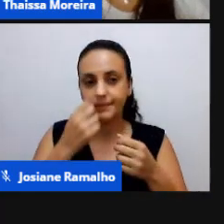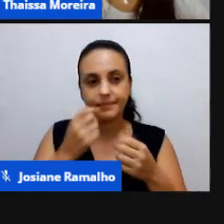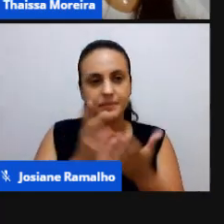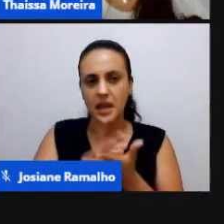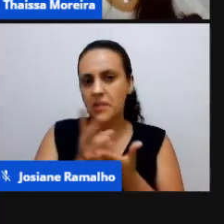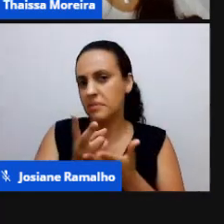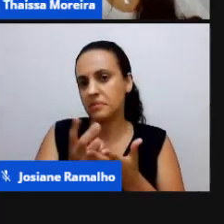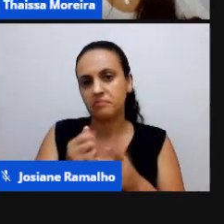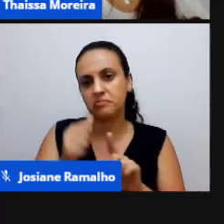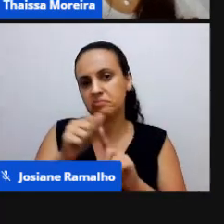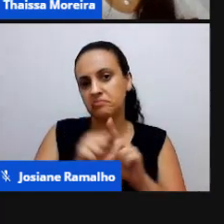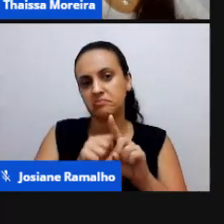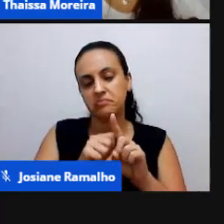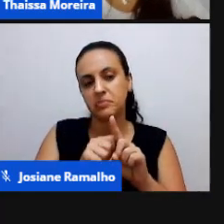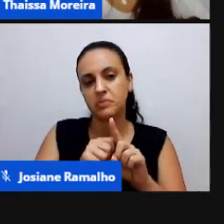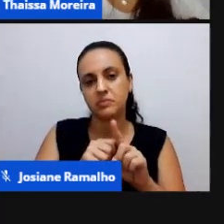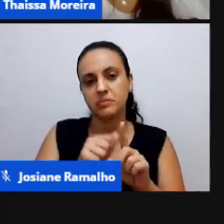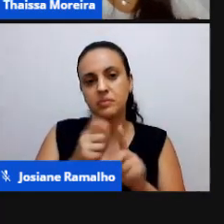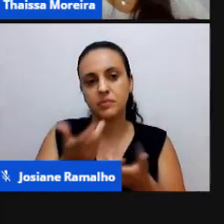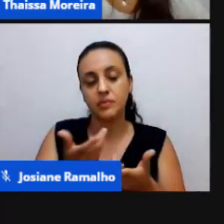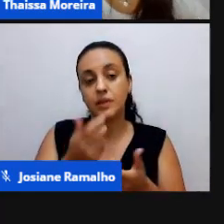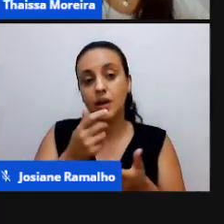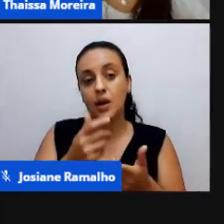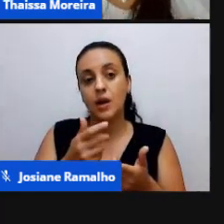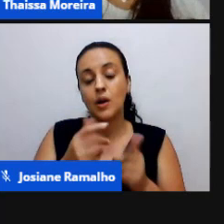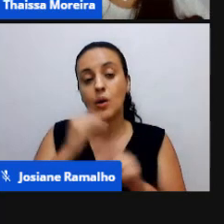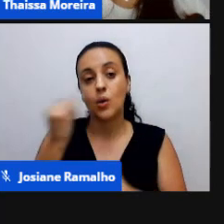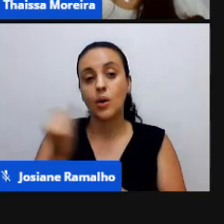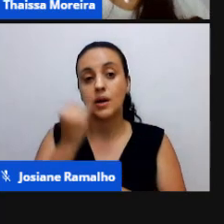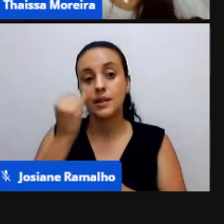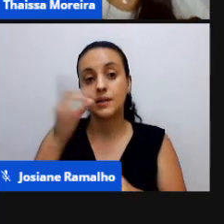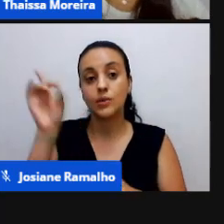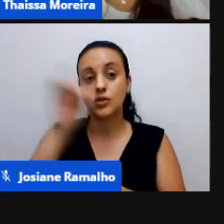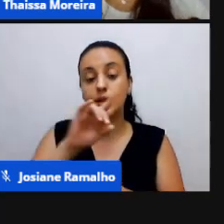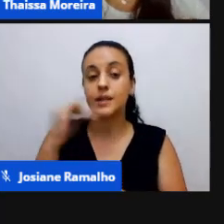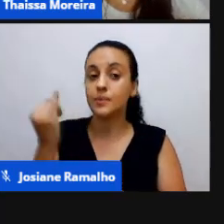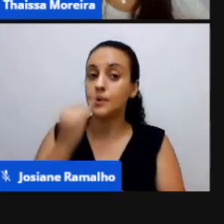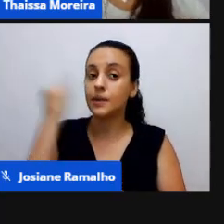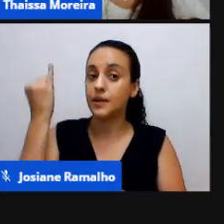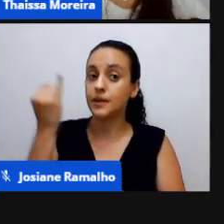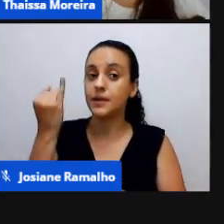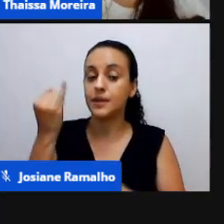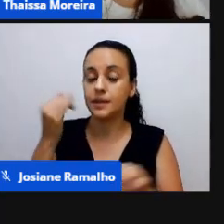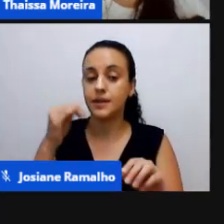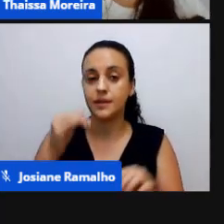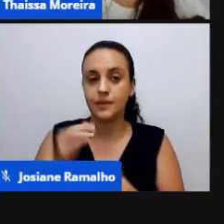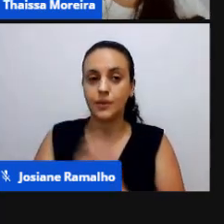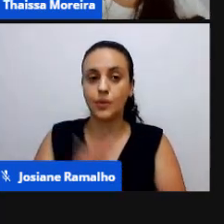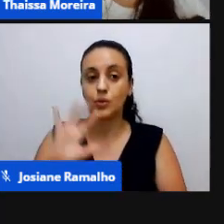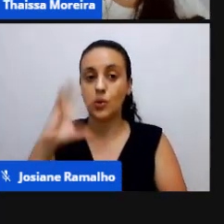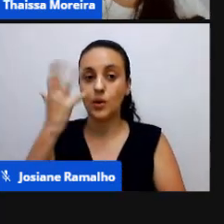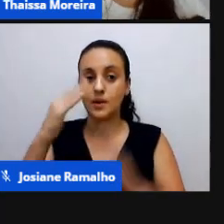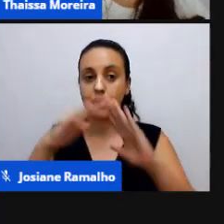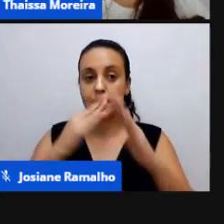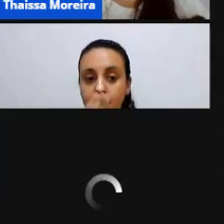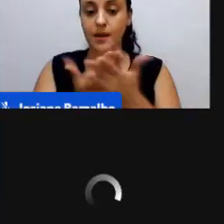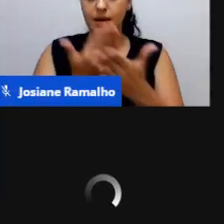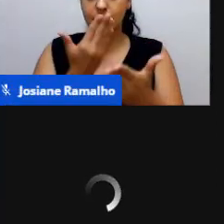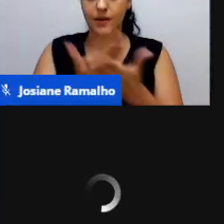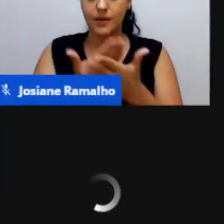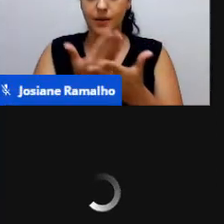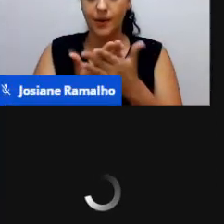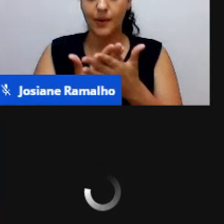as datas que são importantes para os eventos escolares, para os seus alunos, e que fique bem com a